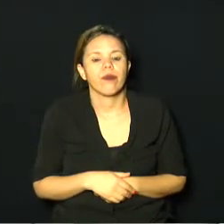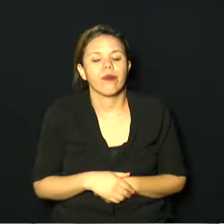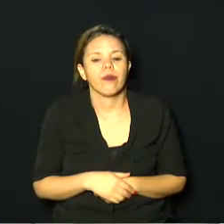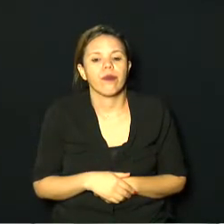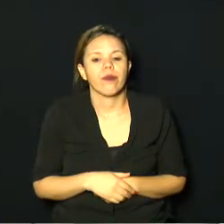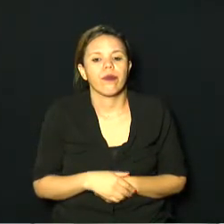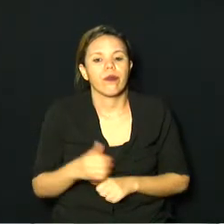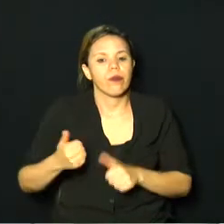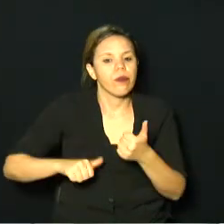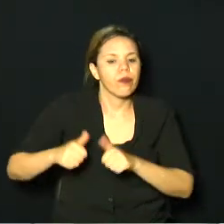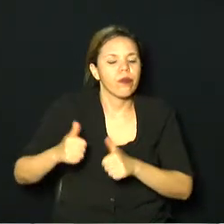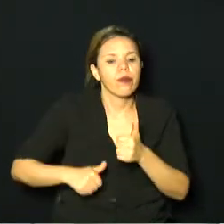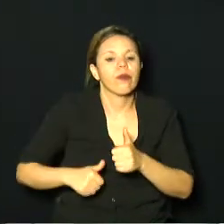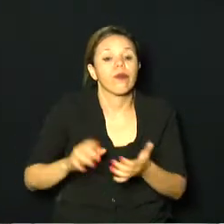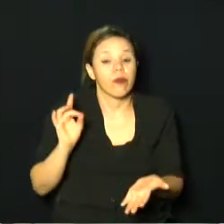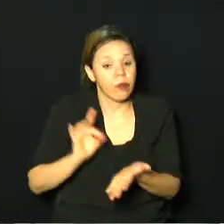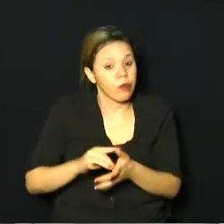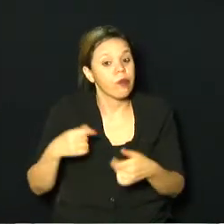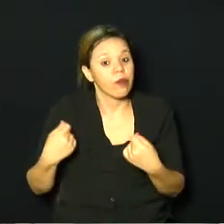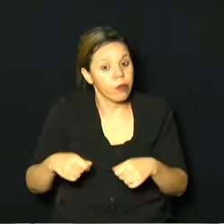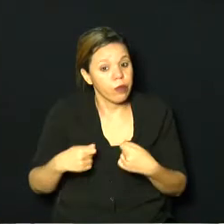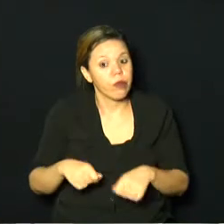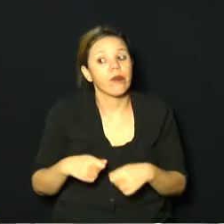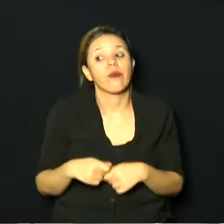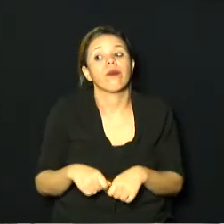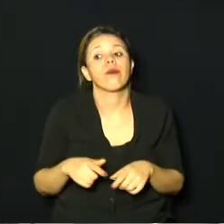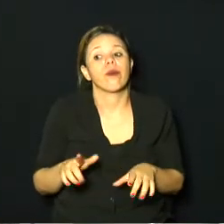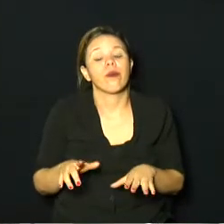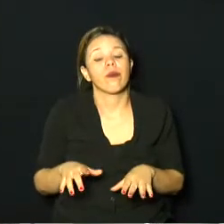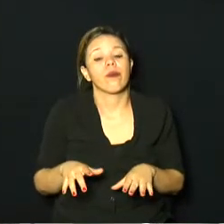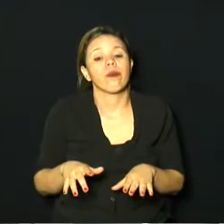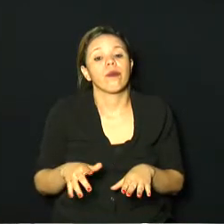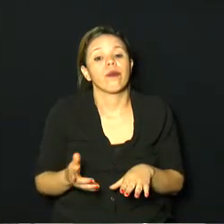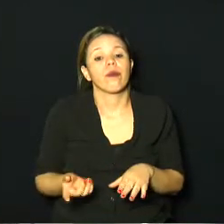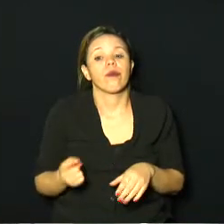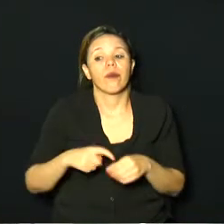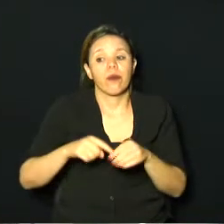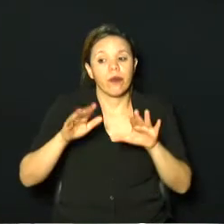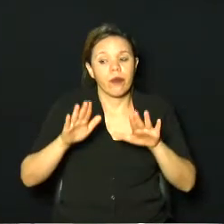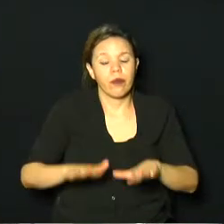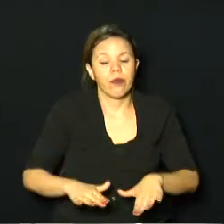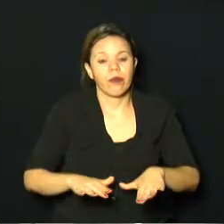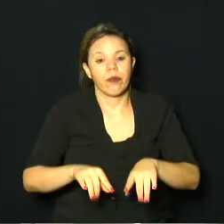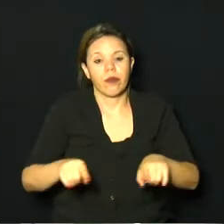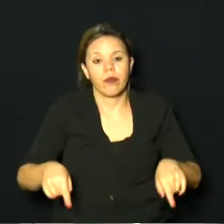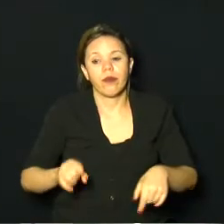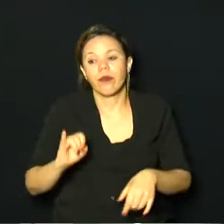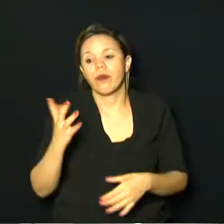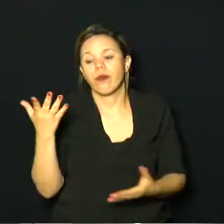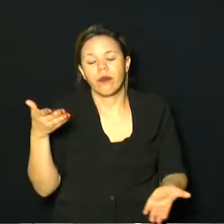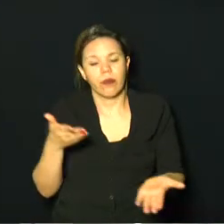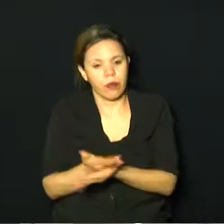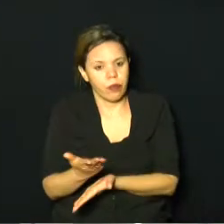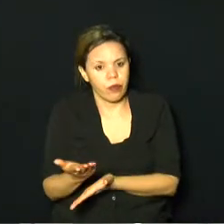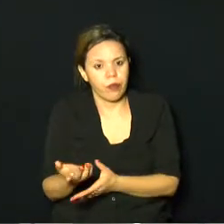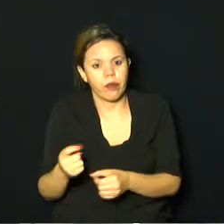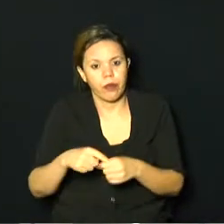seja avaliada a real necessidade da reintegração. No caso de reintegração aprovada,